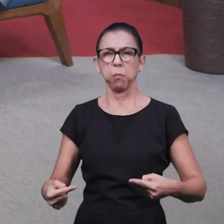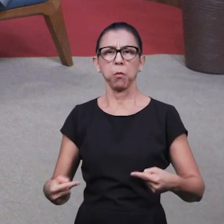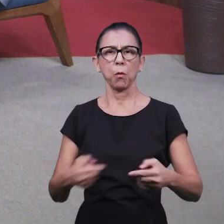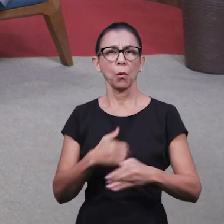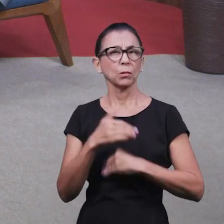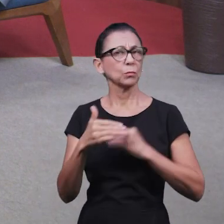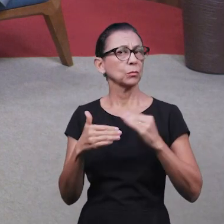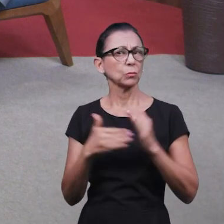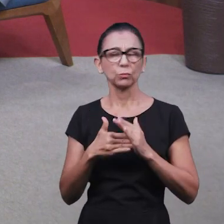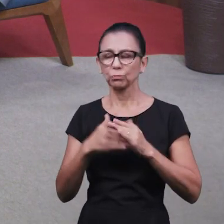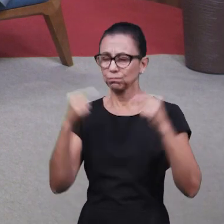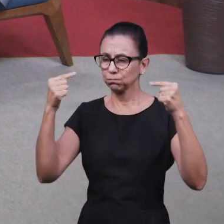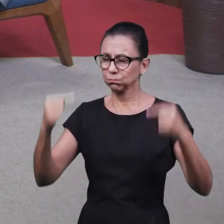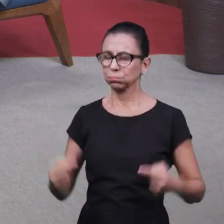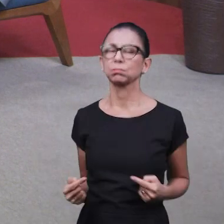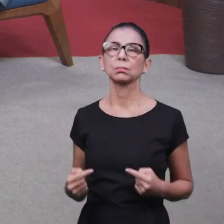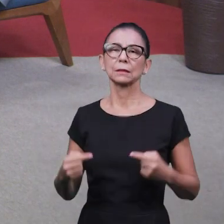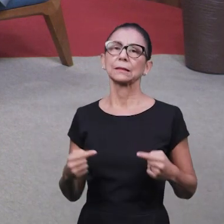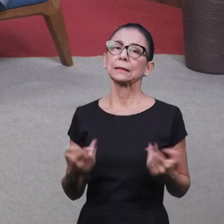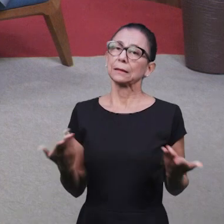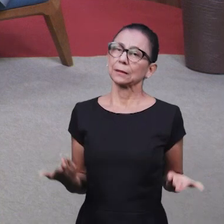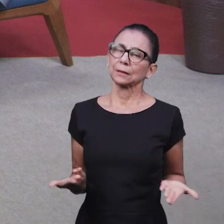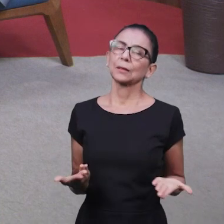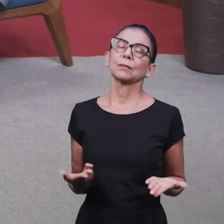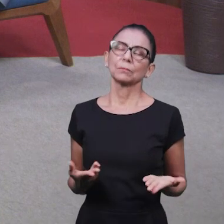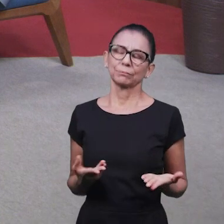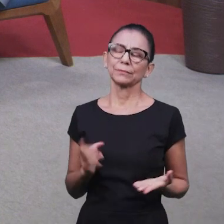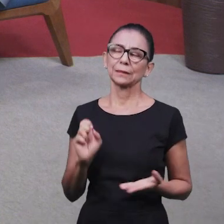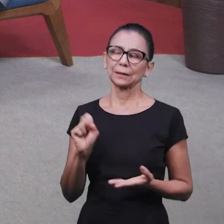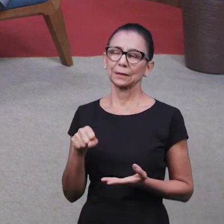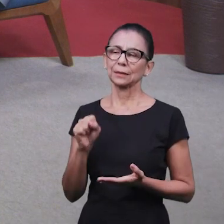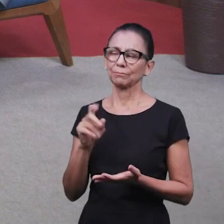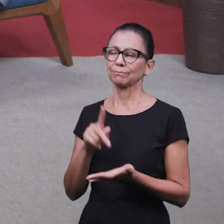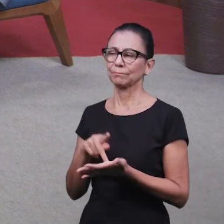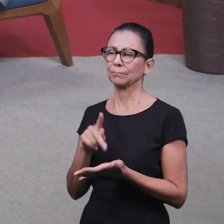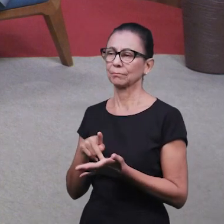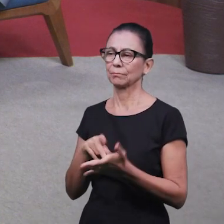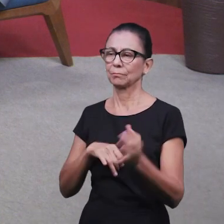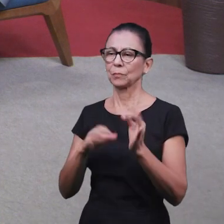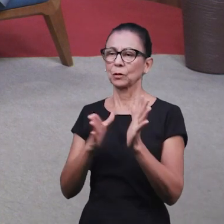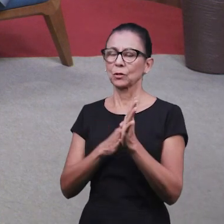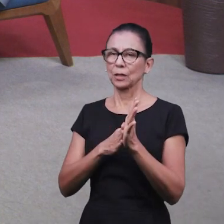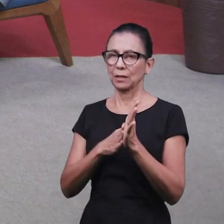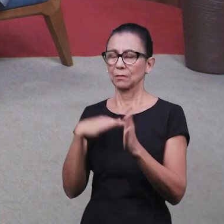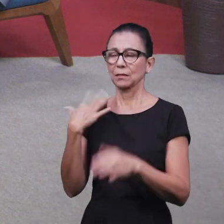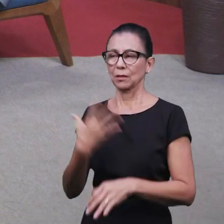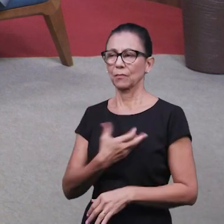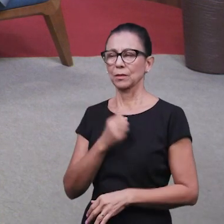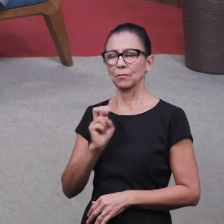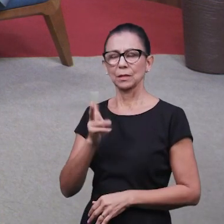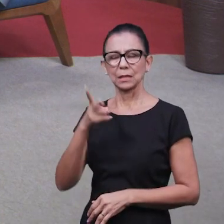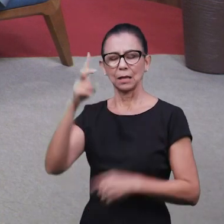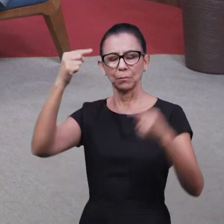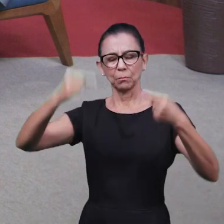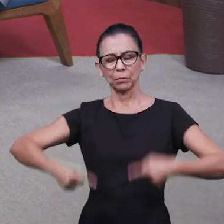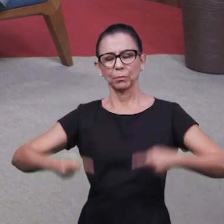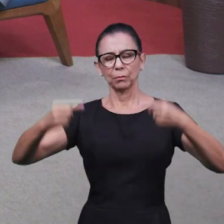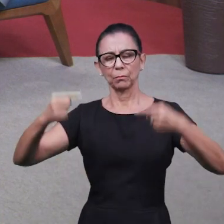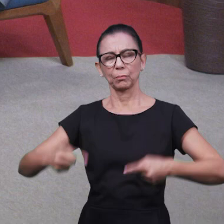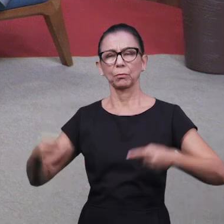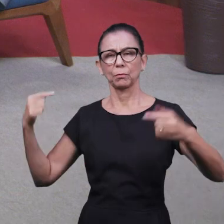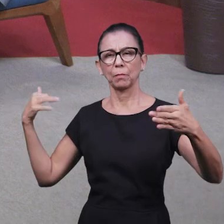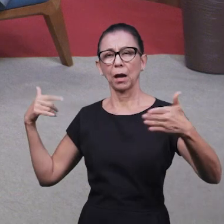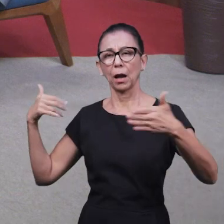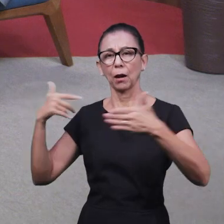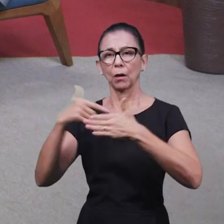as coisas são opostas. Então, realmente, esse projeto sempre enfrentou oposições ao longo da existência dele